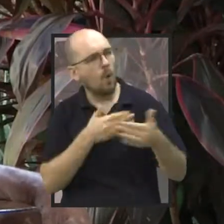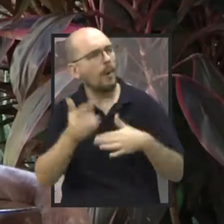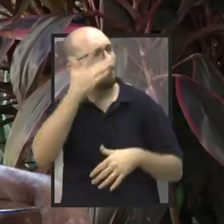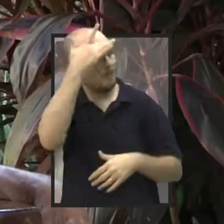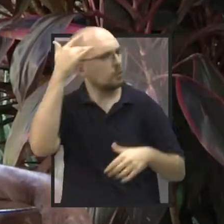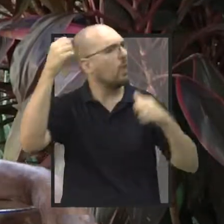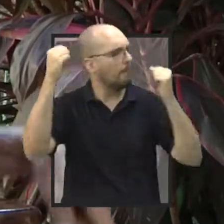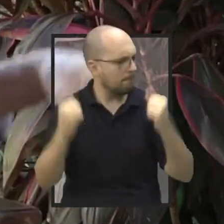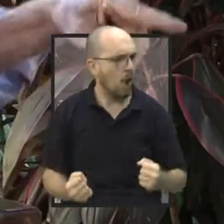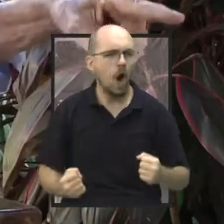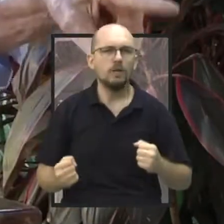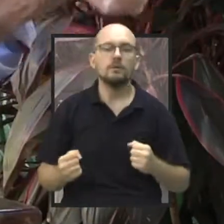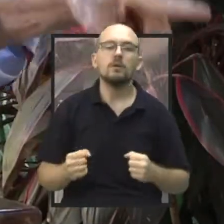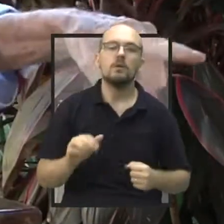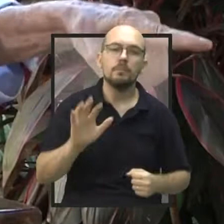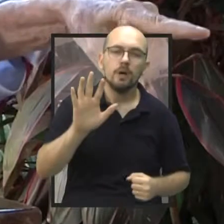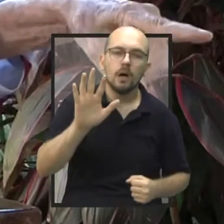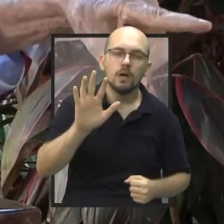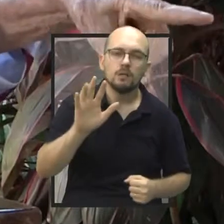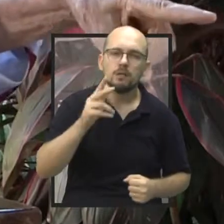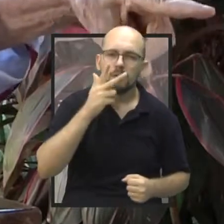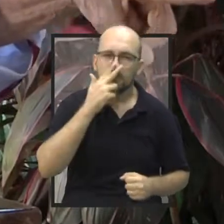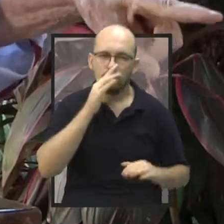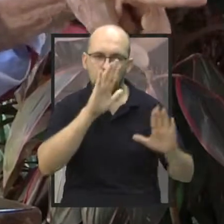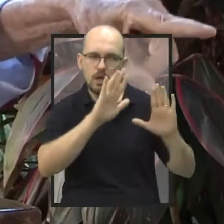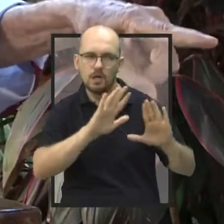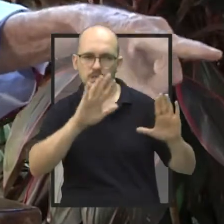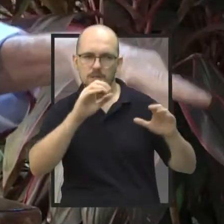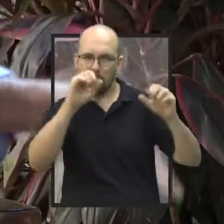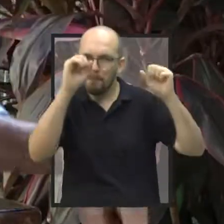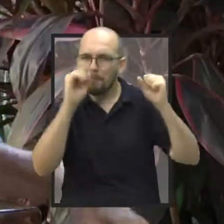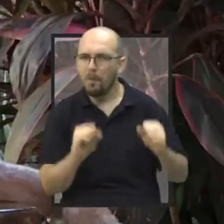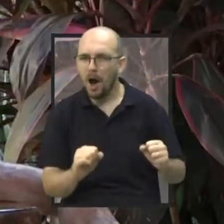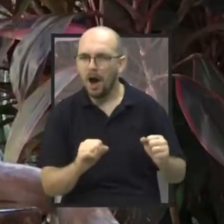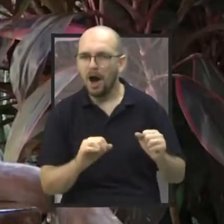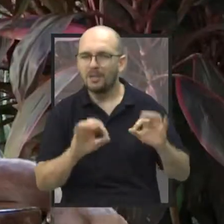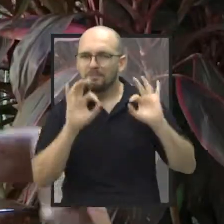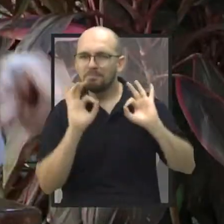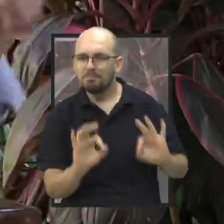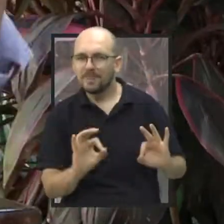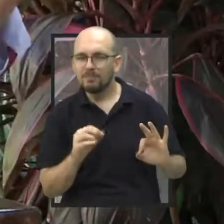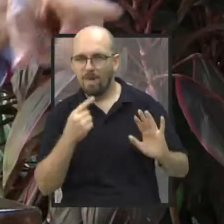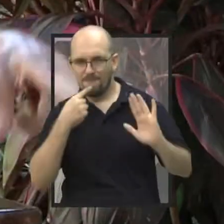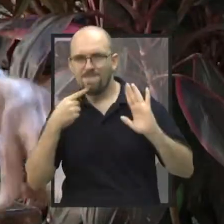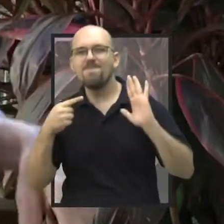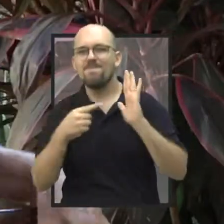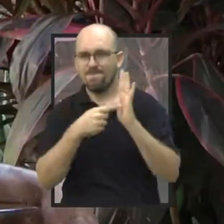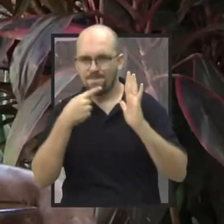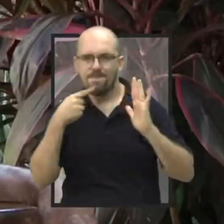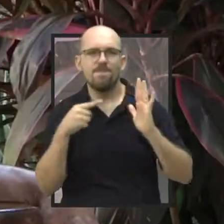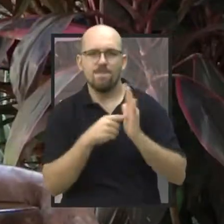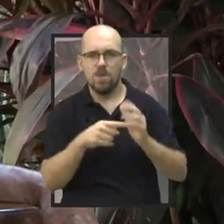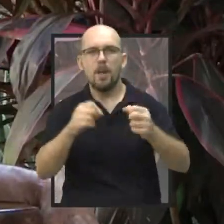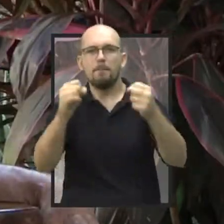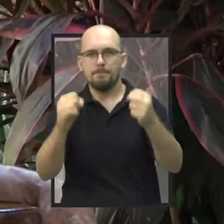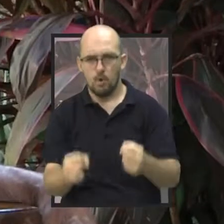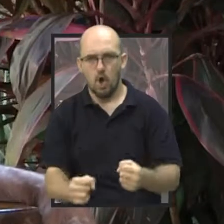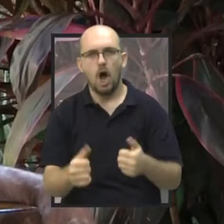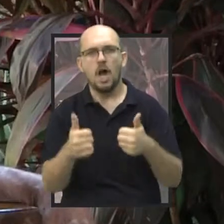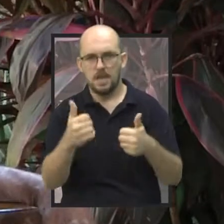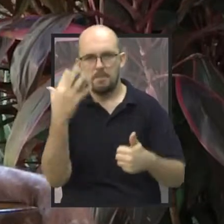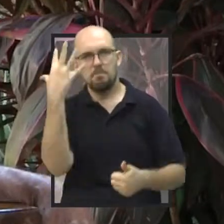qualquer cidadão pode. Eu digo, parece, qualquer cidadão pode oferecer denúncia, pode denunciar o presidente,